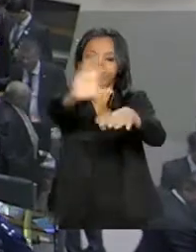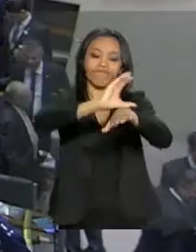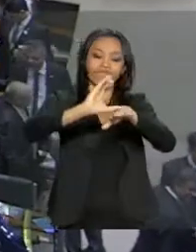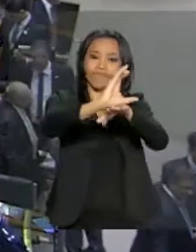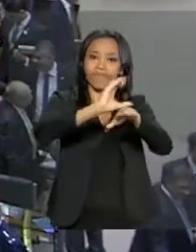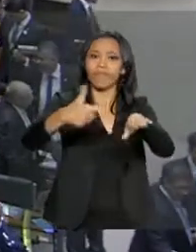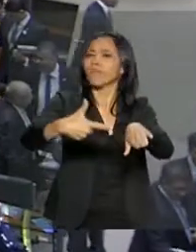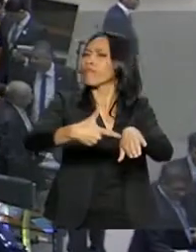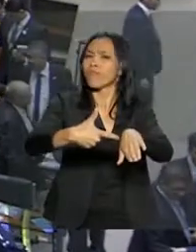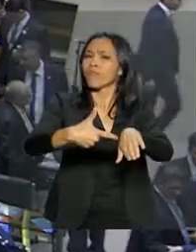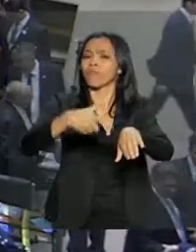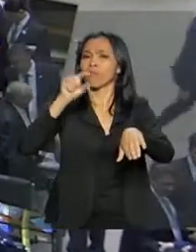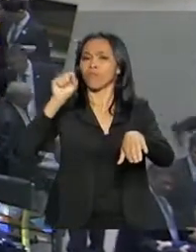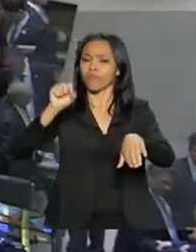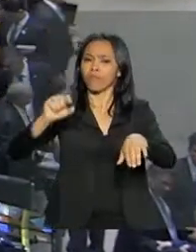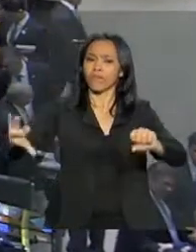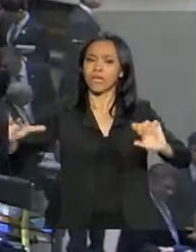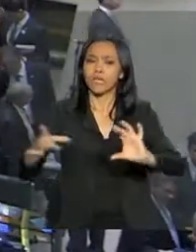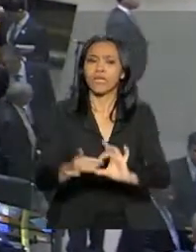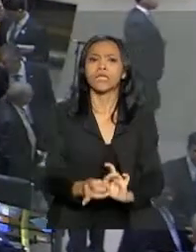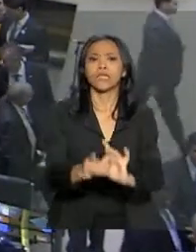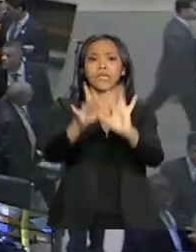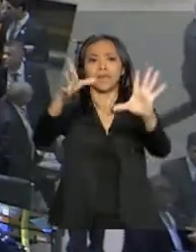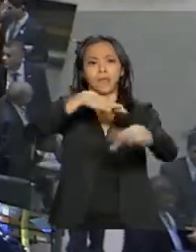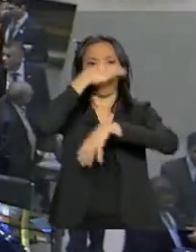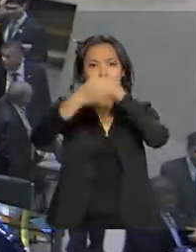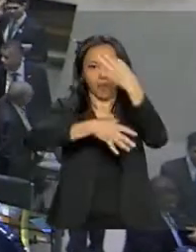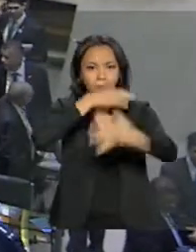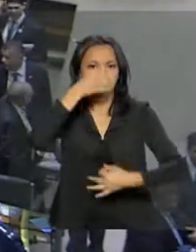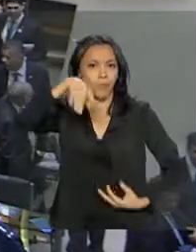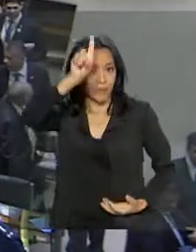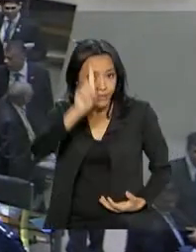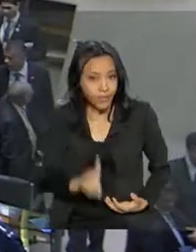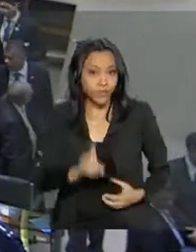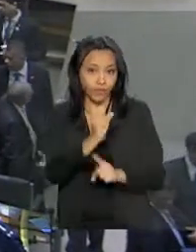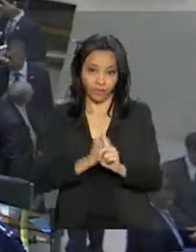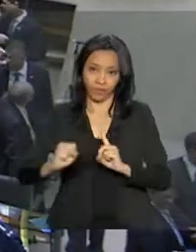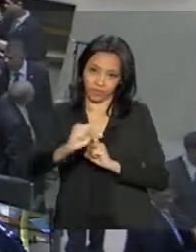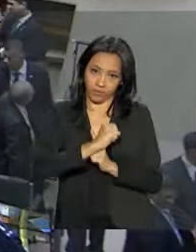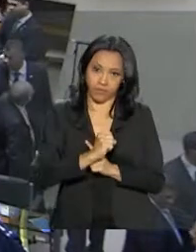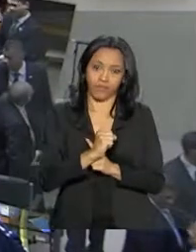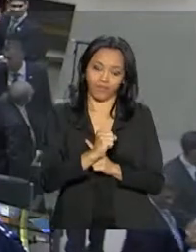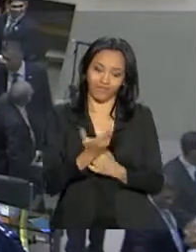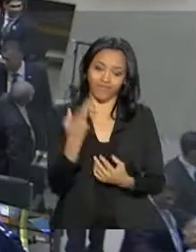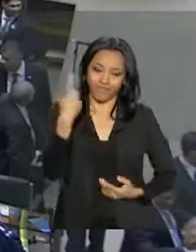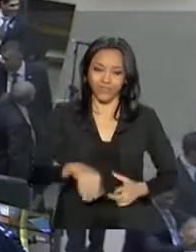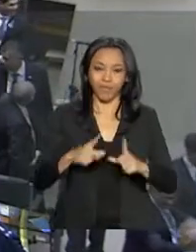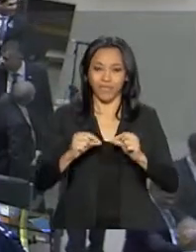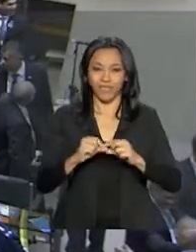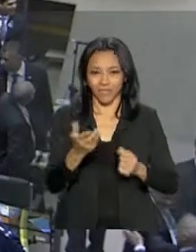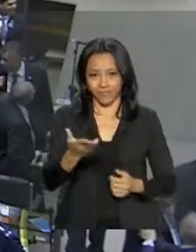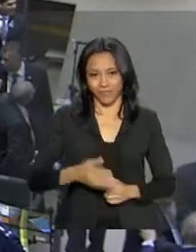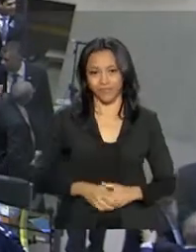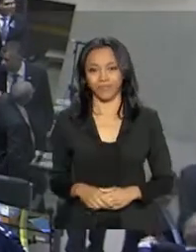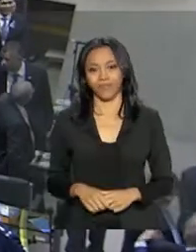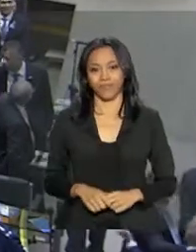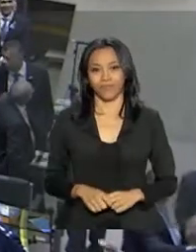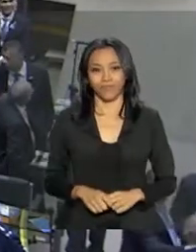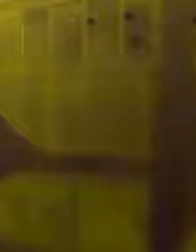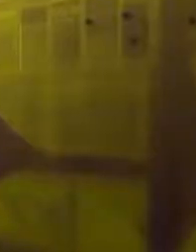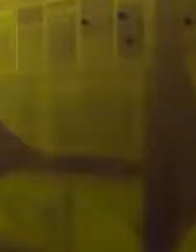assegurava a liberdade de pensamento e direitos sociais. De Brasília, Ney Pereira.